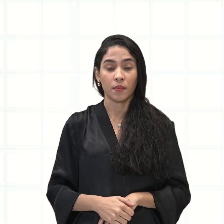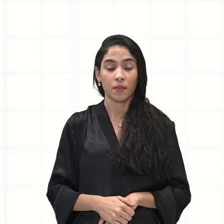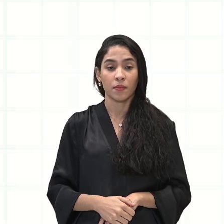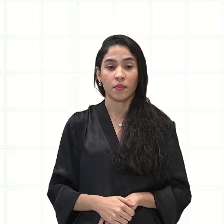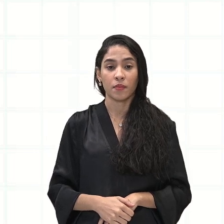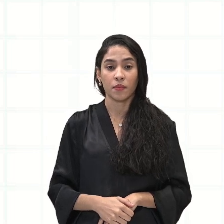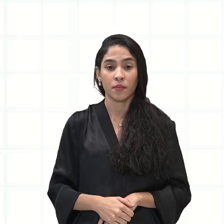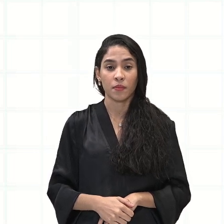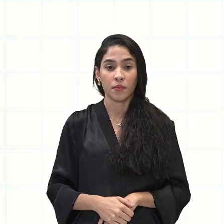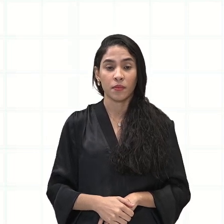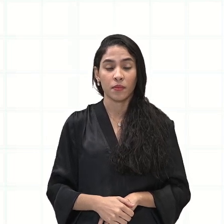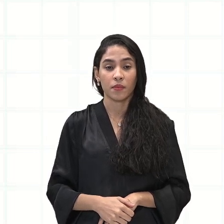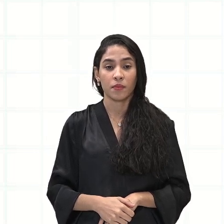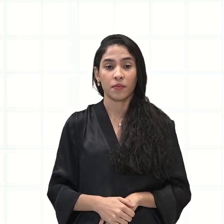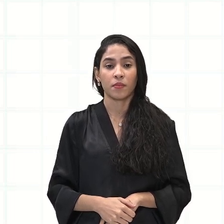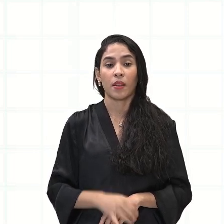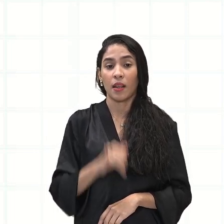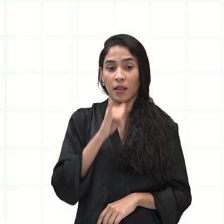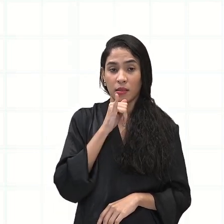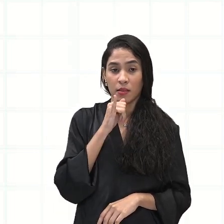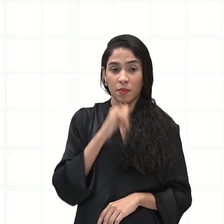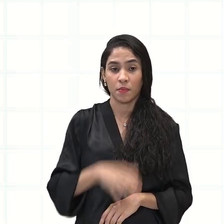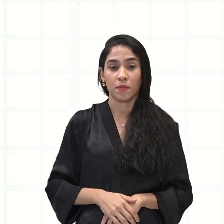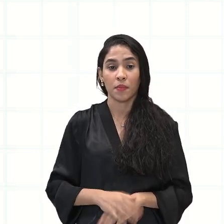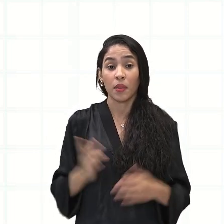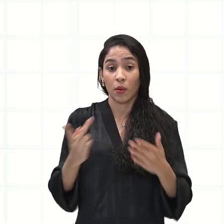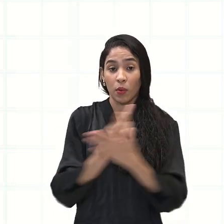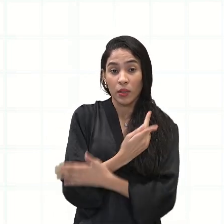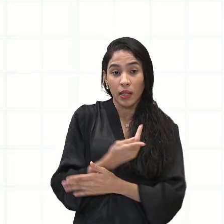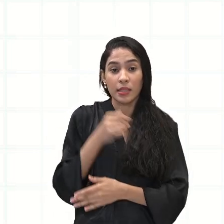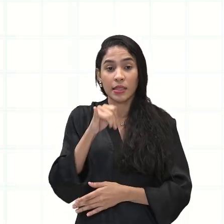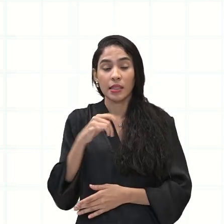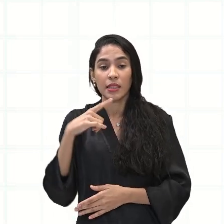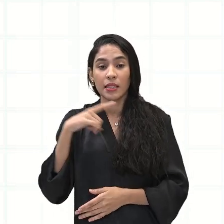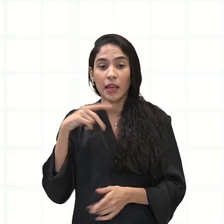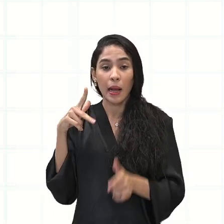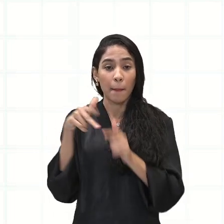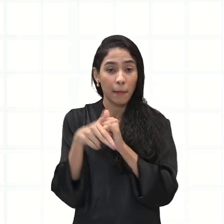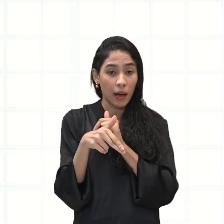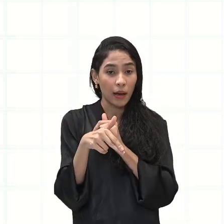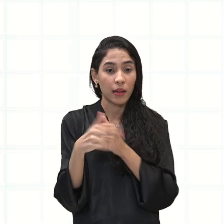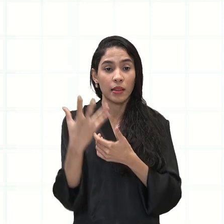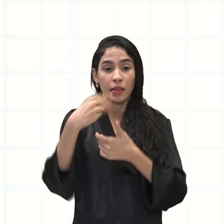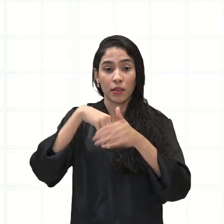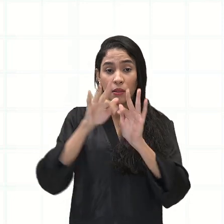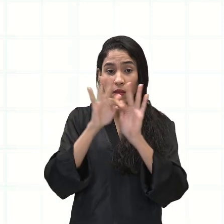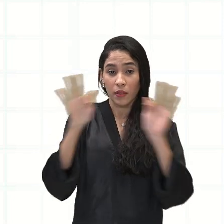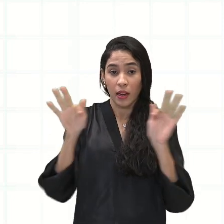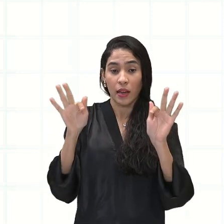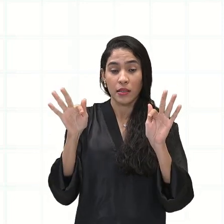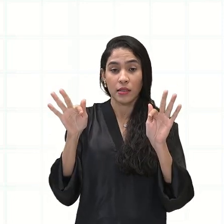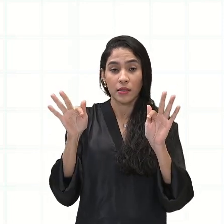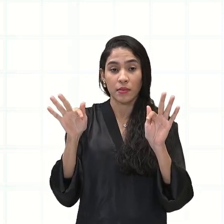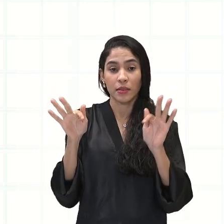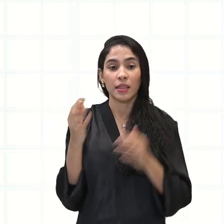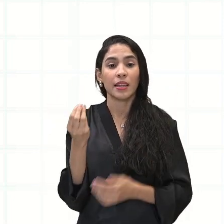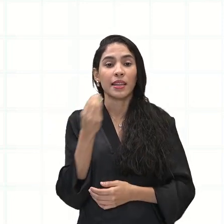Ocorre quando há uma interrupção da frase